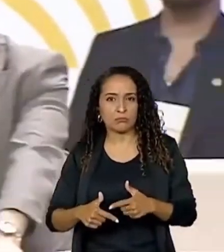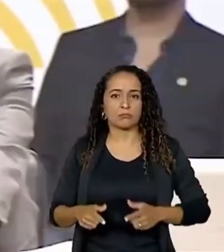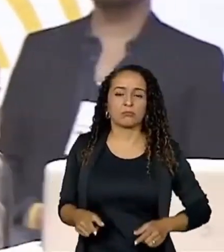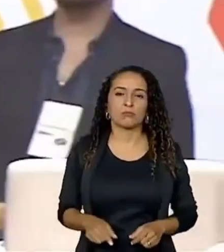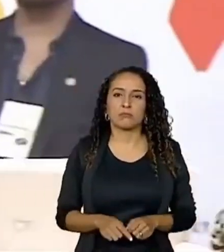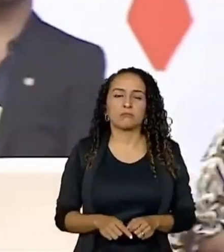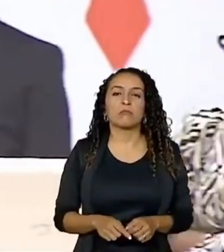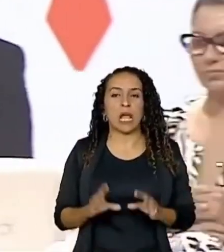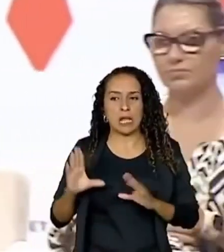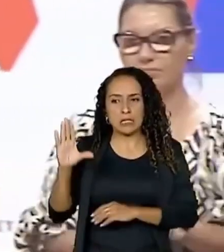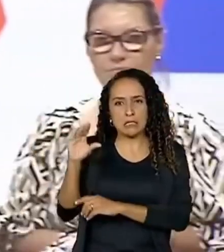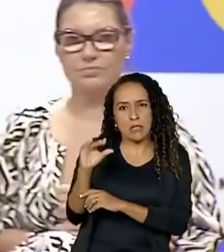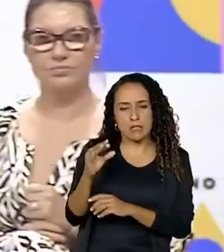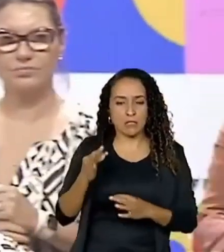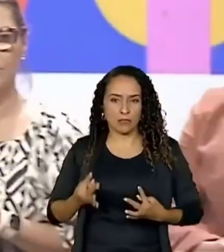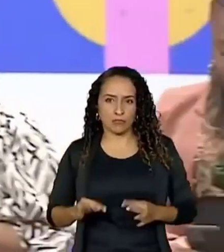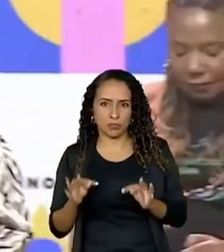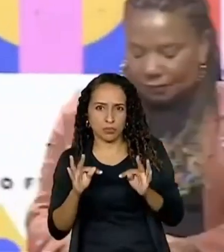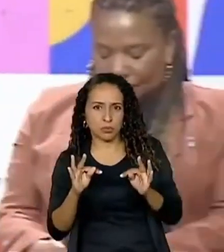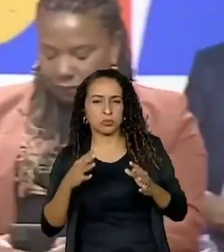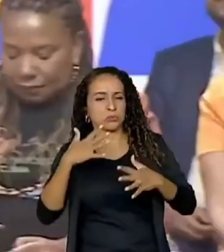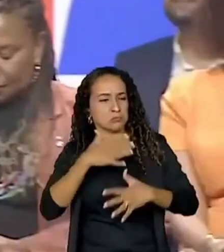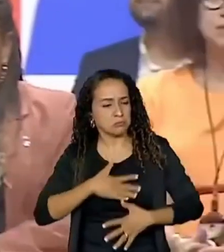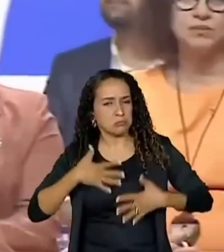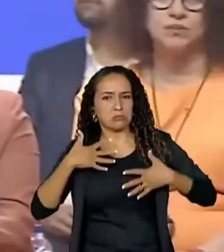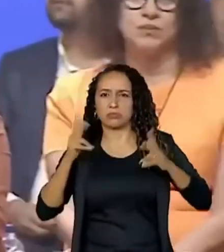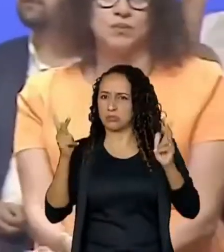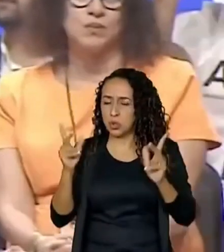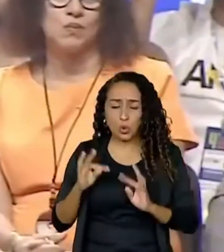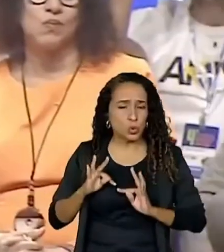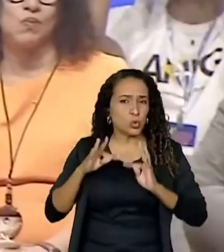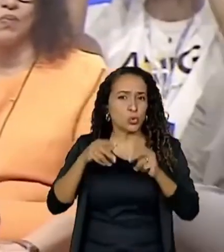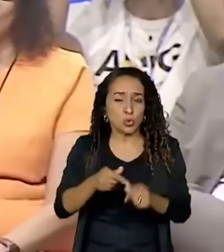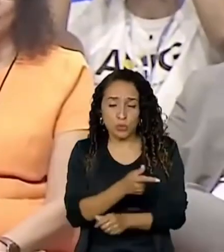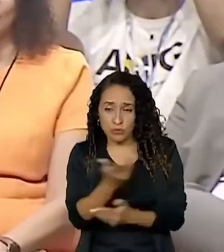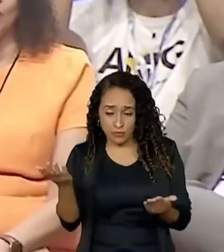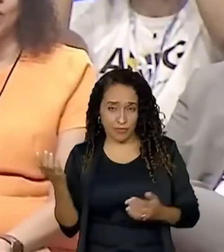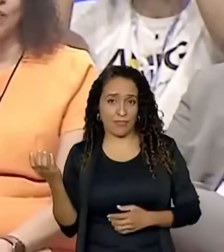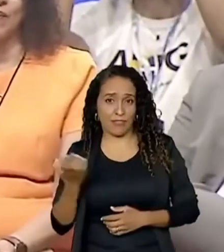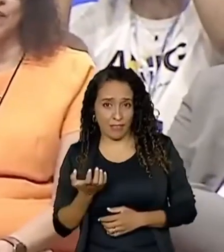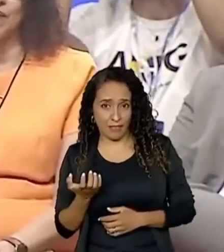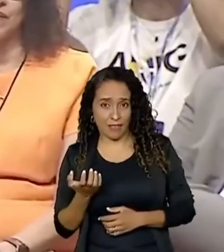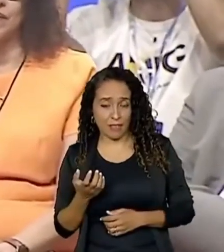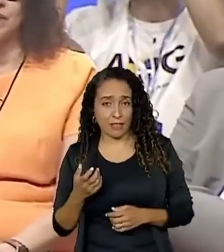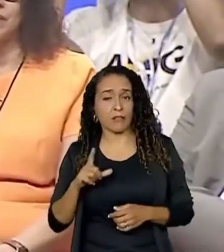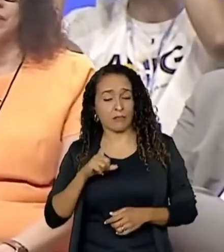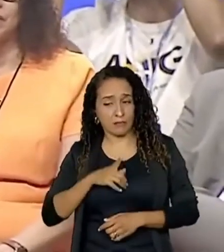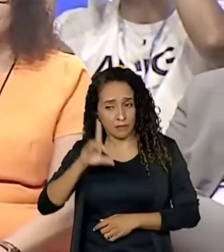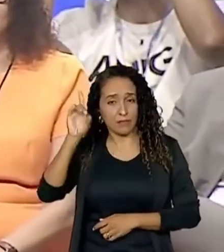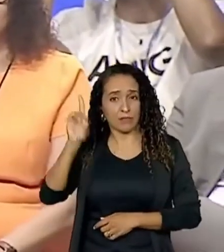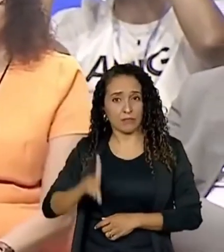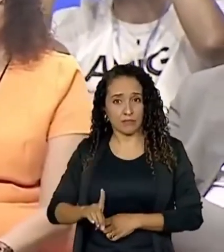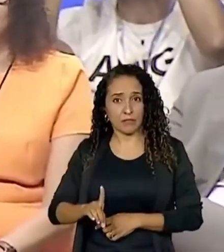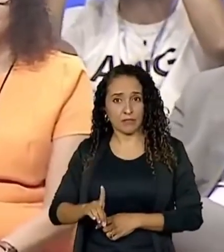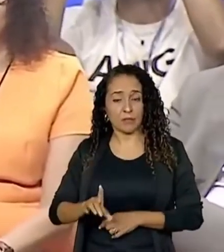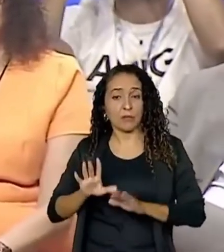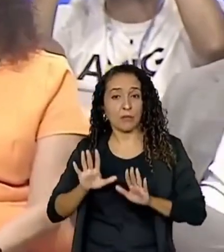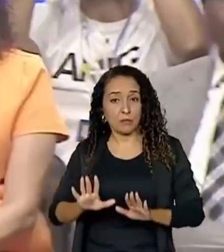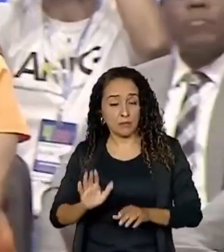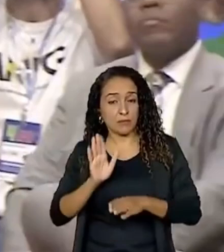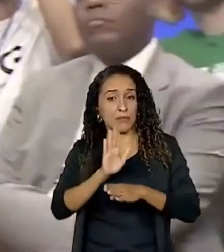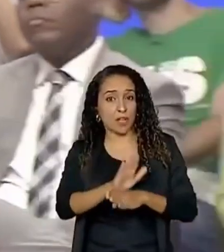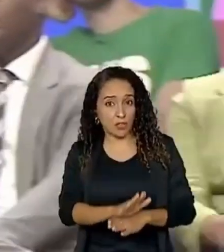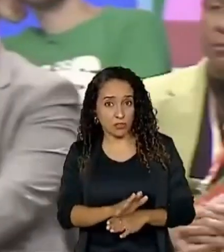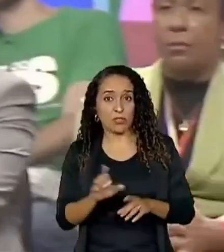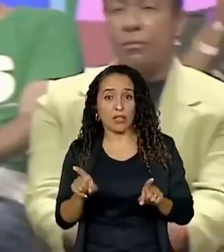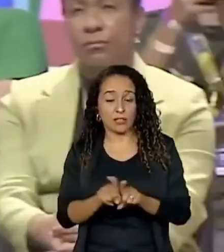ciência e tecnologia, no prazer, no lazer, tudo que vocês quiserem, vocês têm direito e têm que ajudar